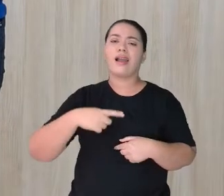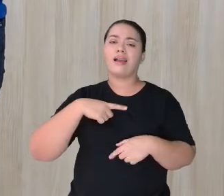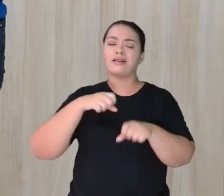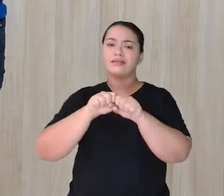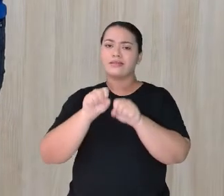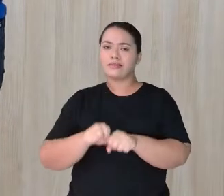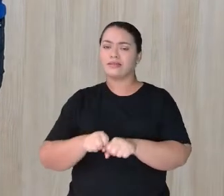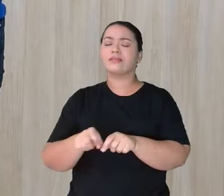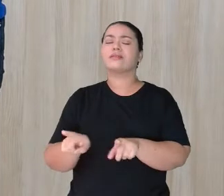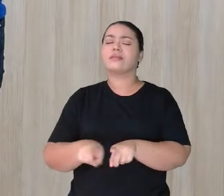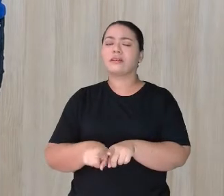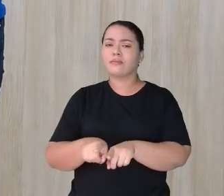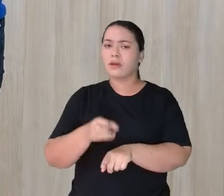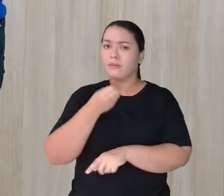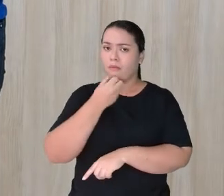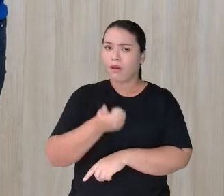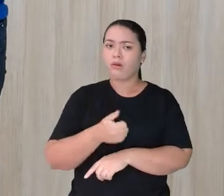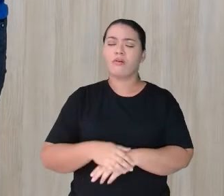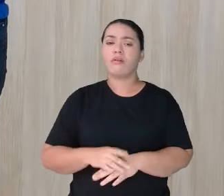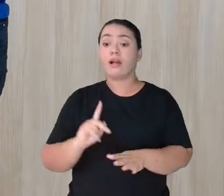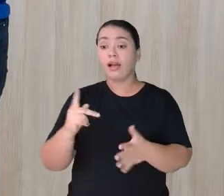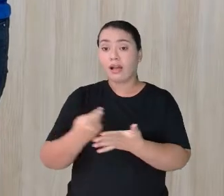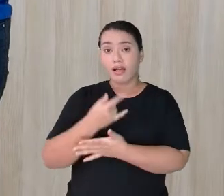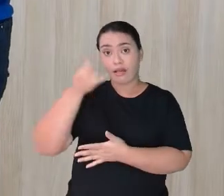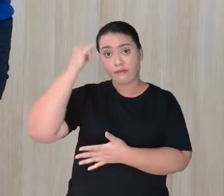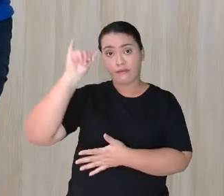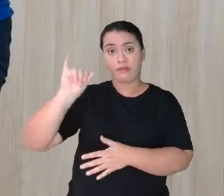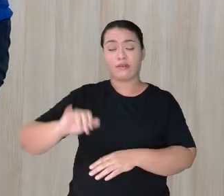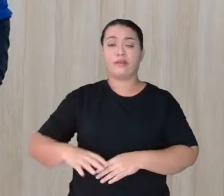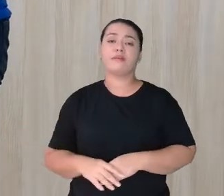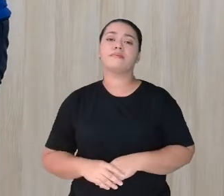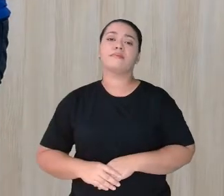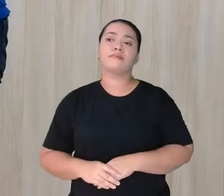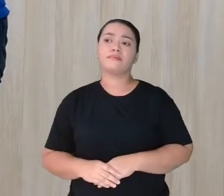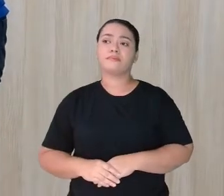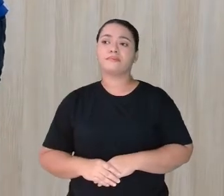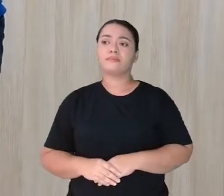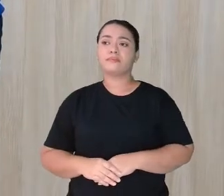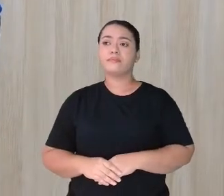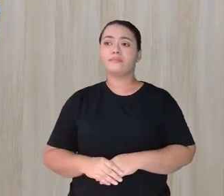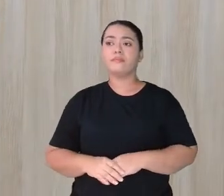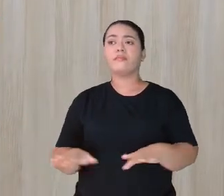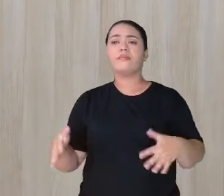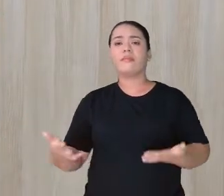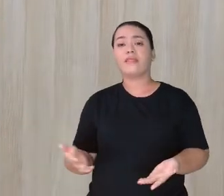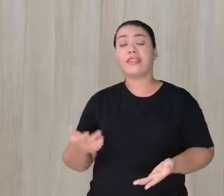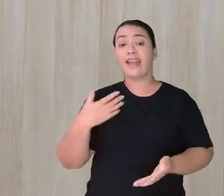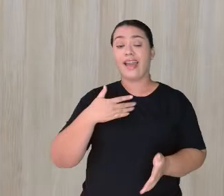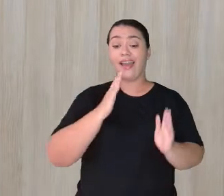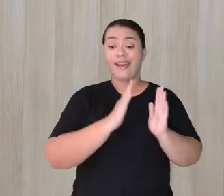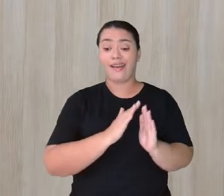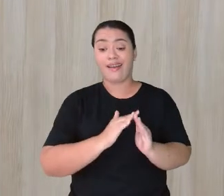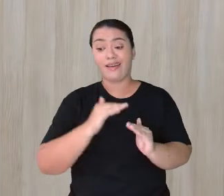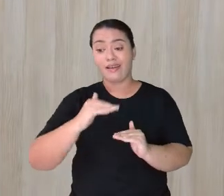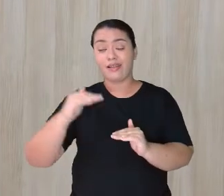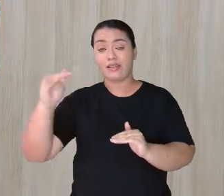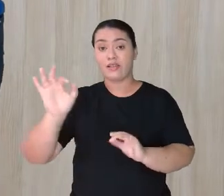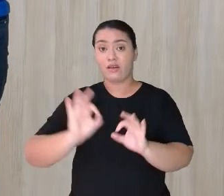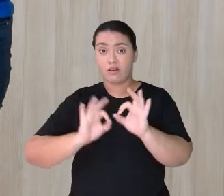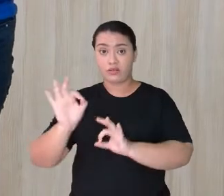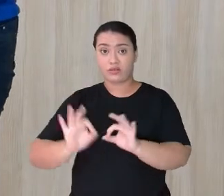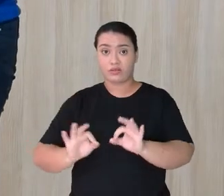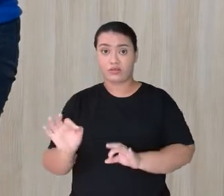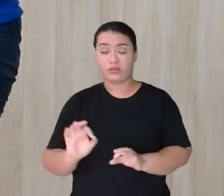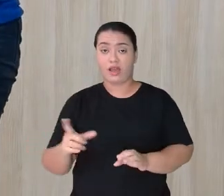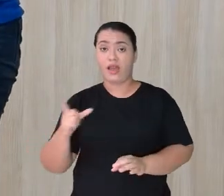forma legal e não ocorra nada de errado aí nesse momento. Então, em cada nível de organização dos